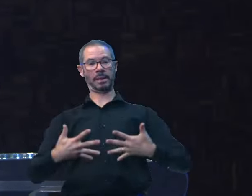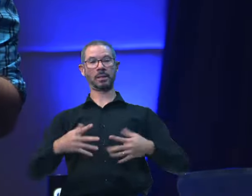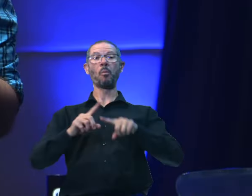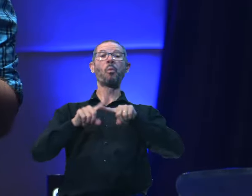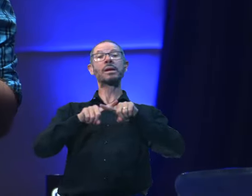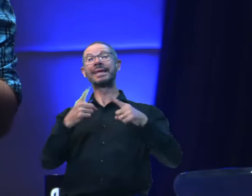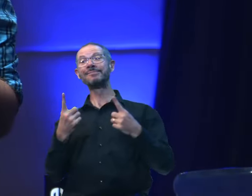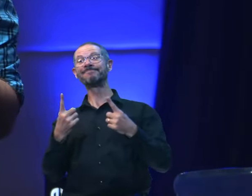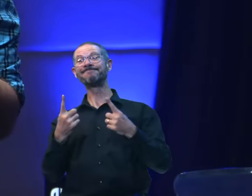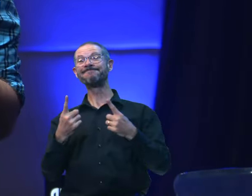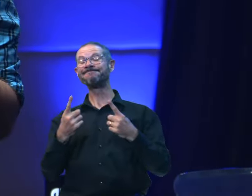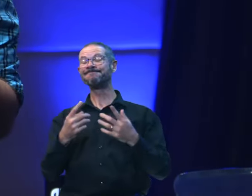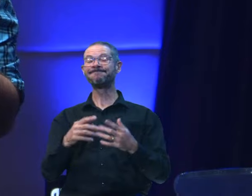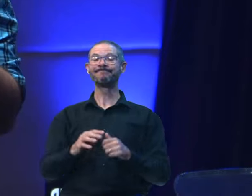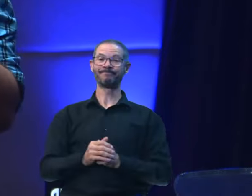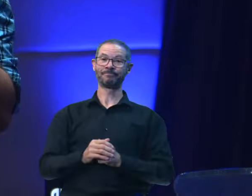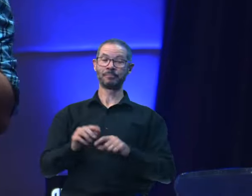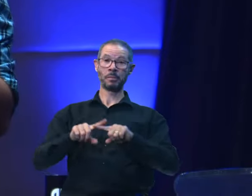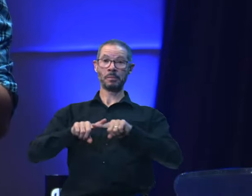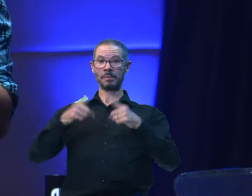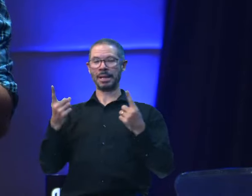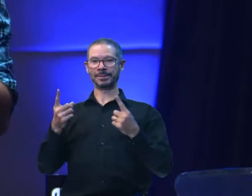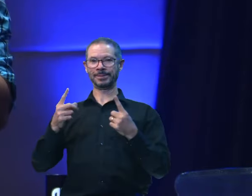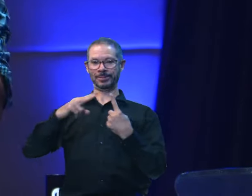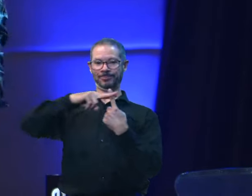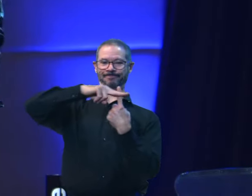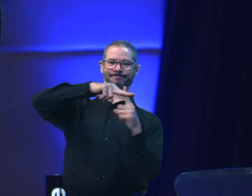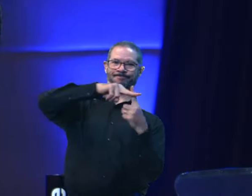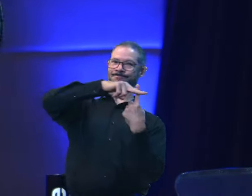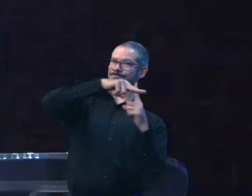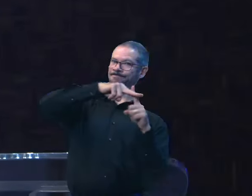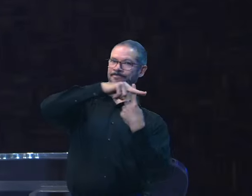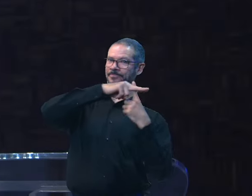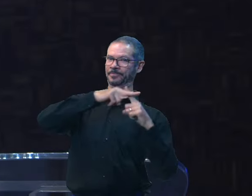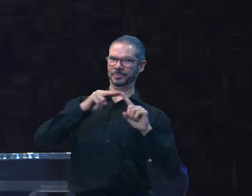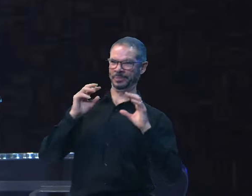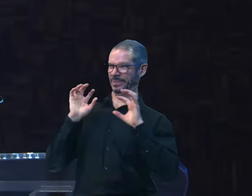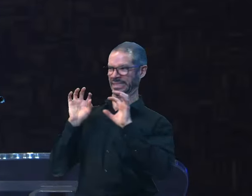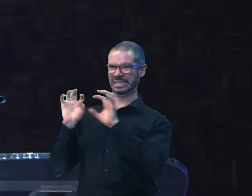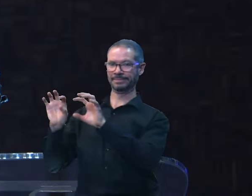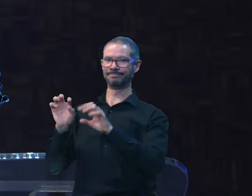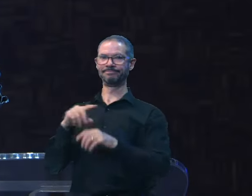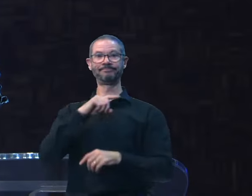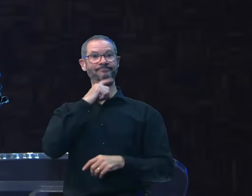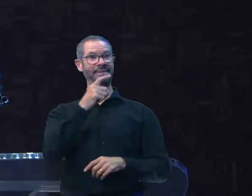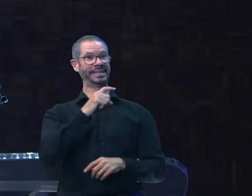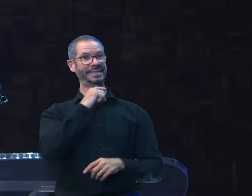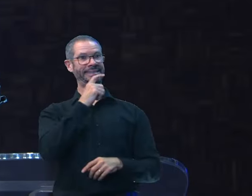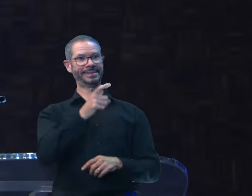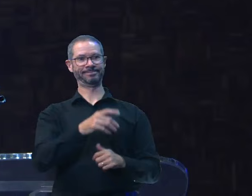nós ferimos. Mas eles não justificam machucar ninguém.